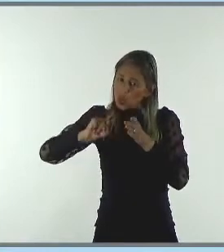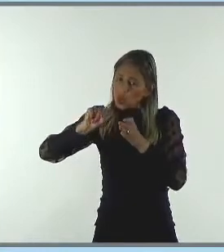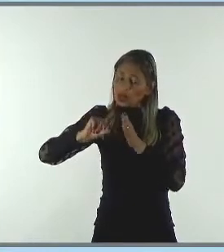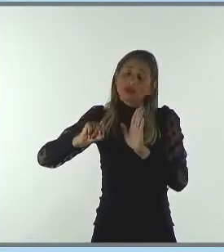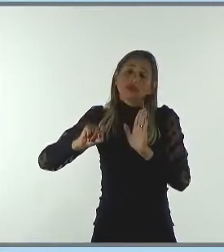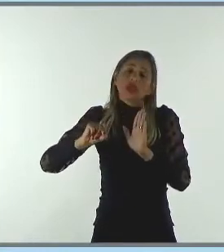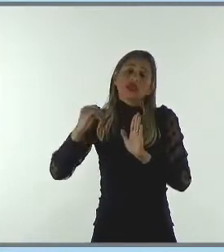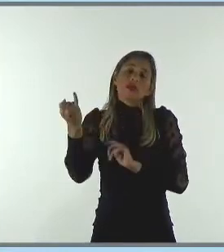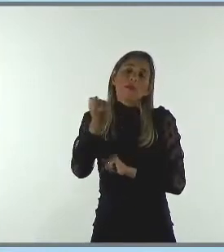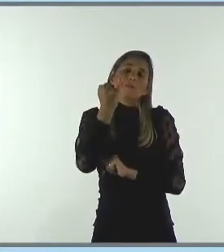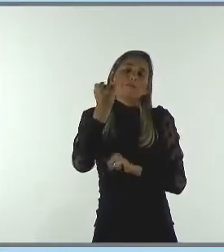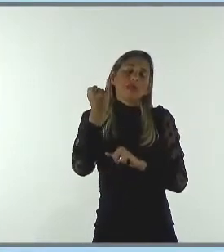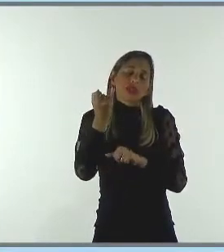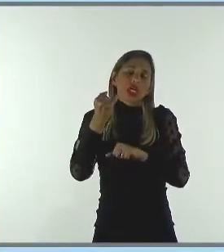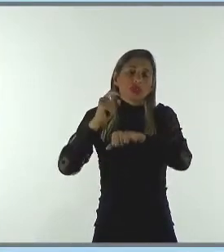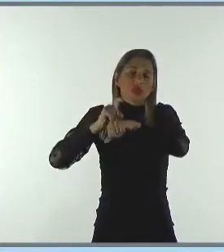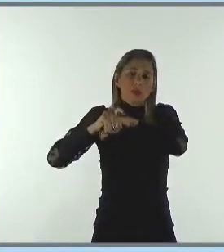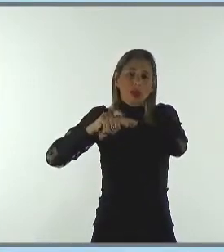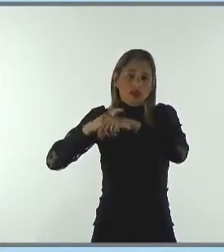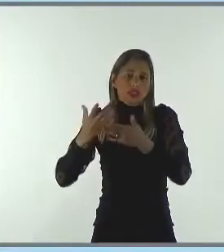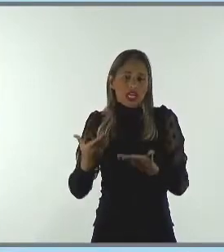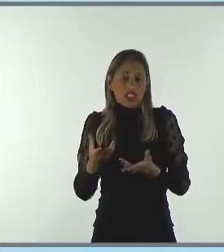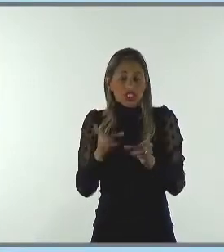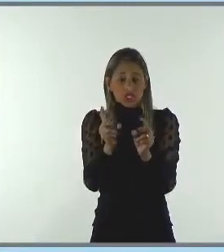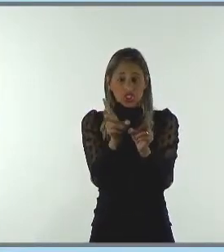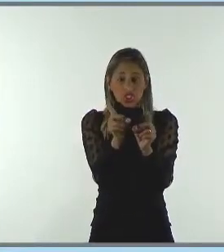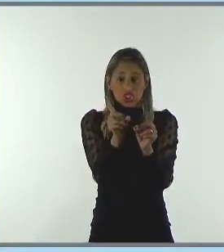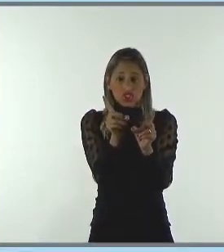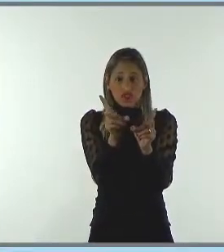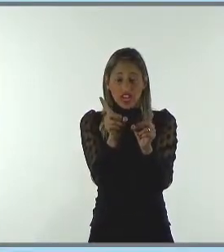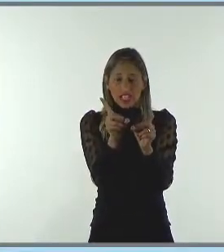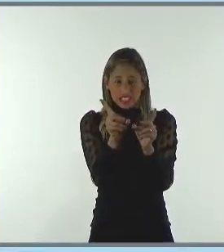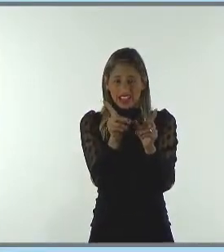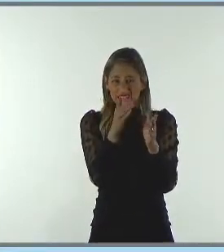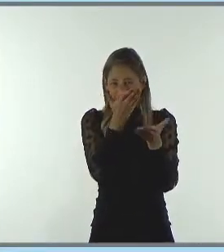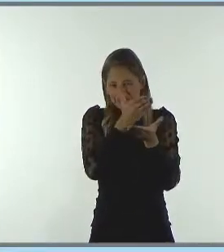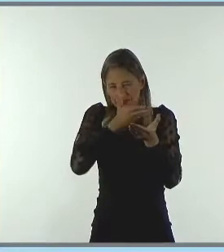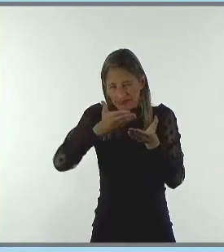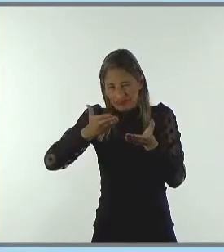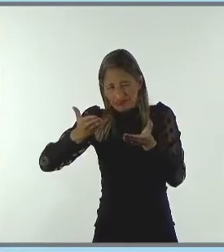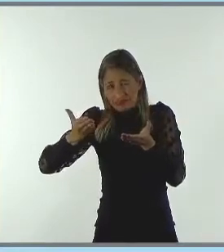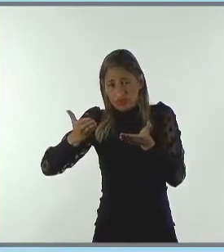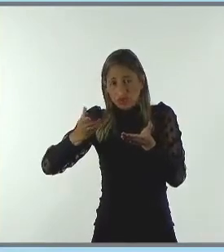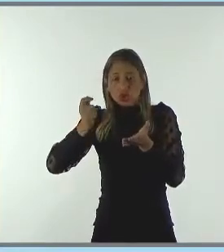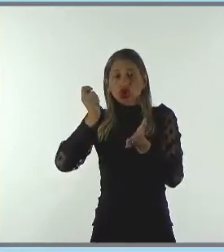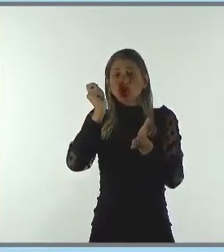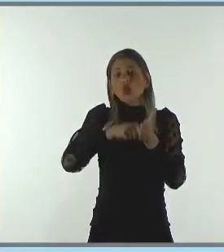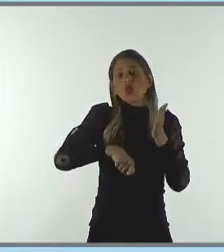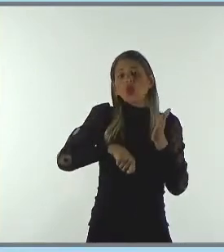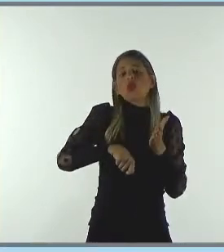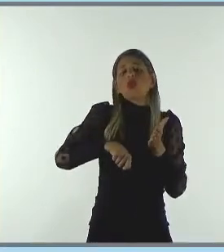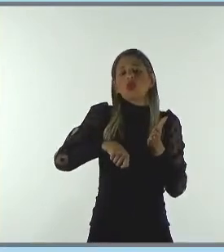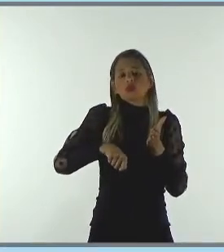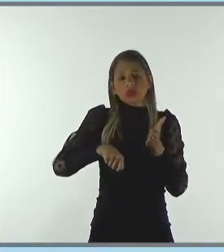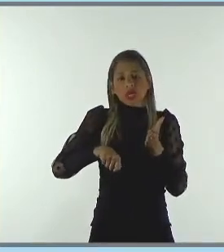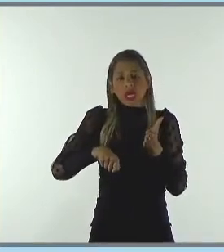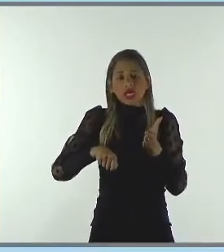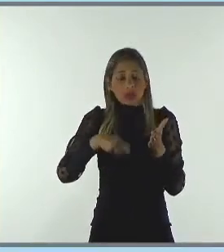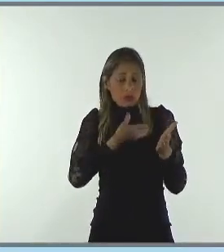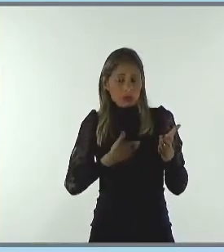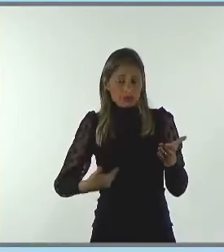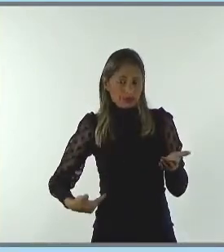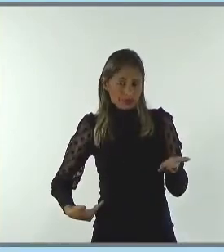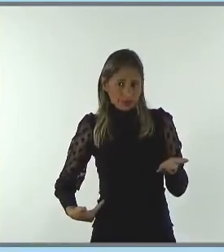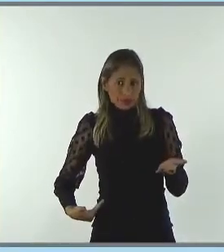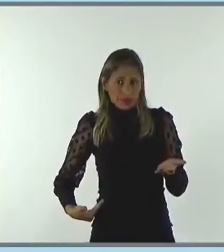oportunidade não só de uma venda acumulada de exemplares, a possibilidade de um contrato com o órgão público, mas